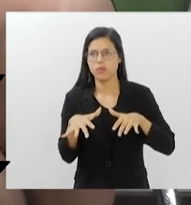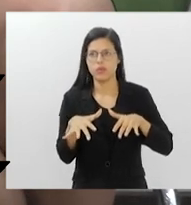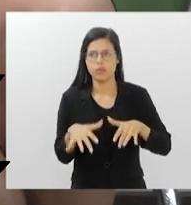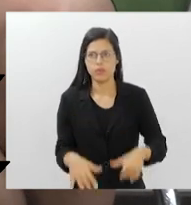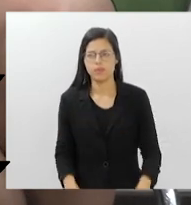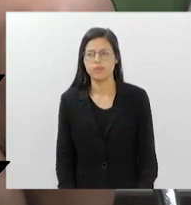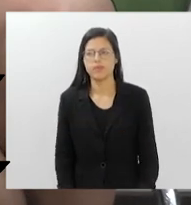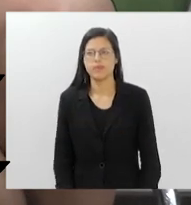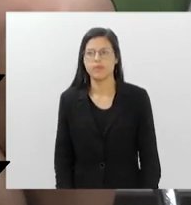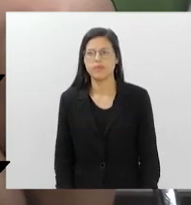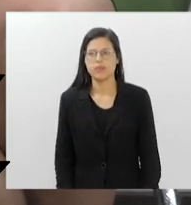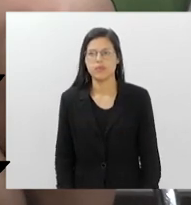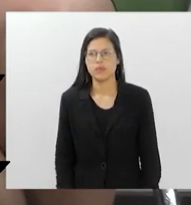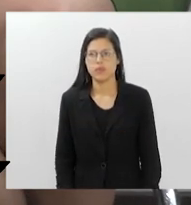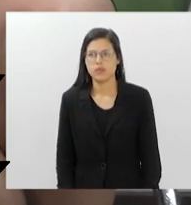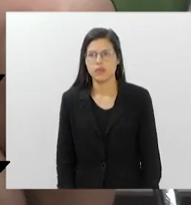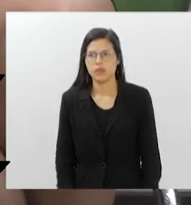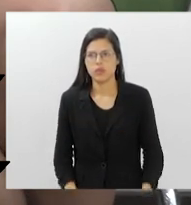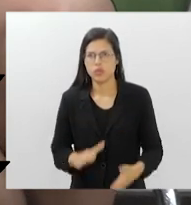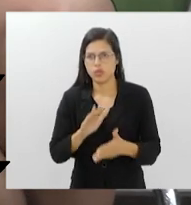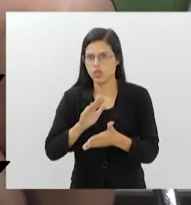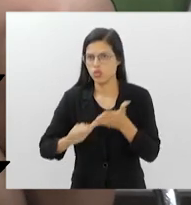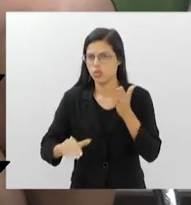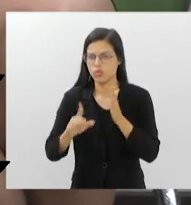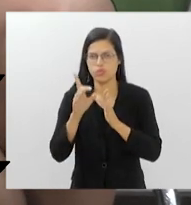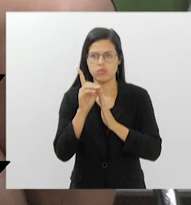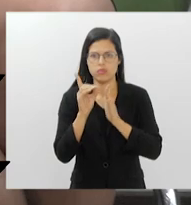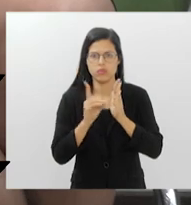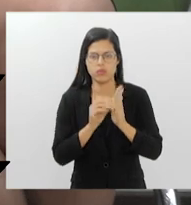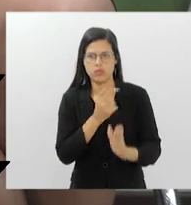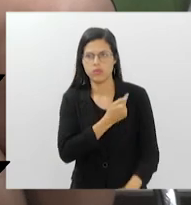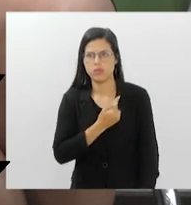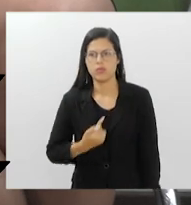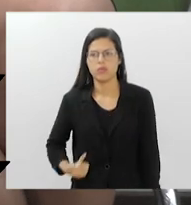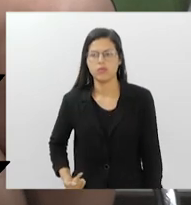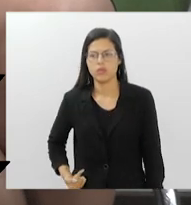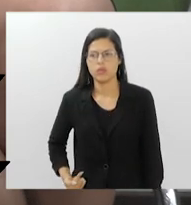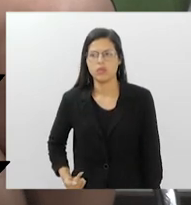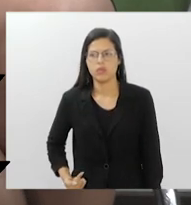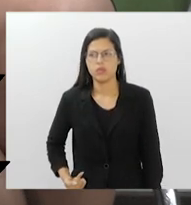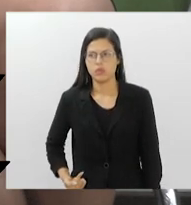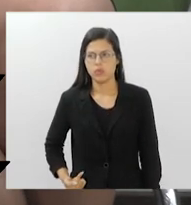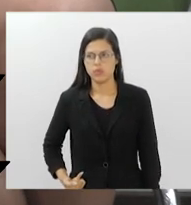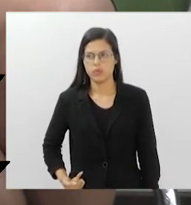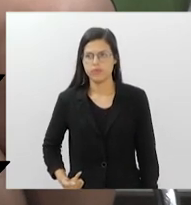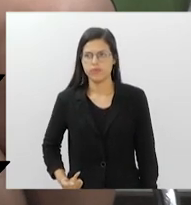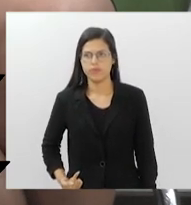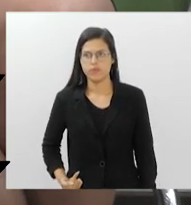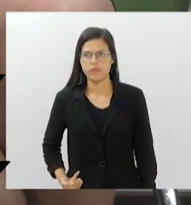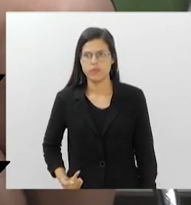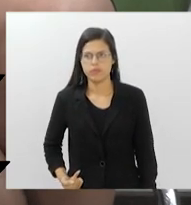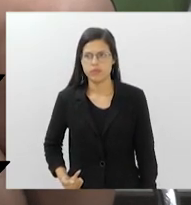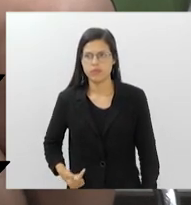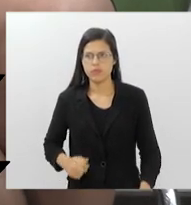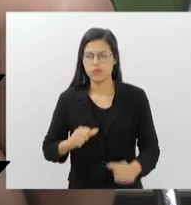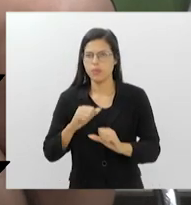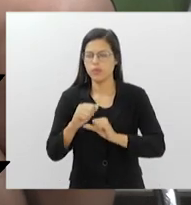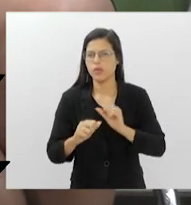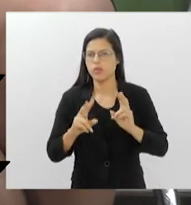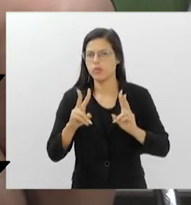caçou o decreto do governador que mexia né na substituição